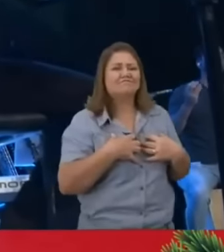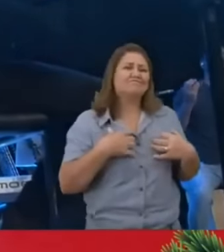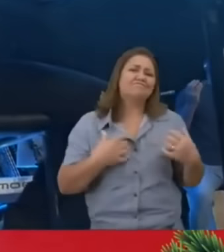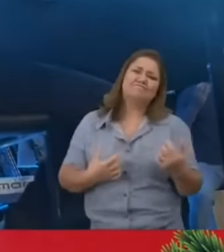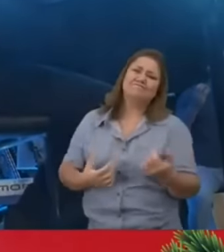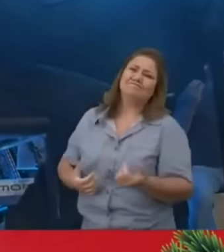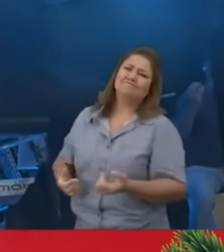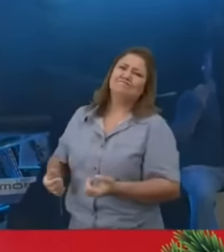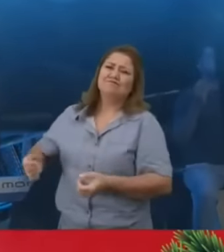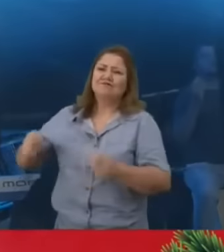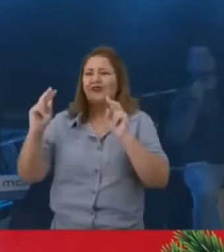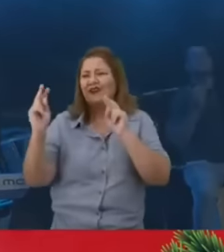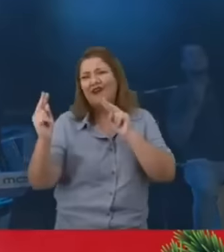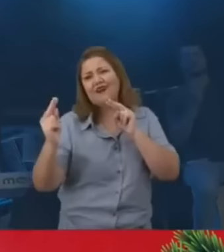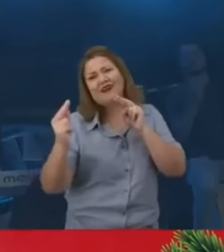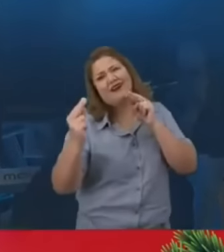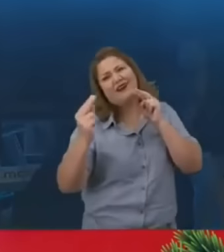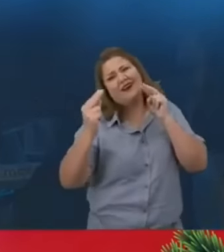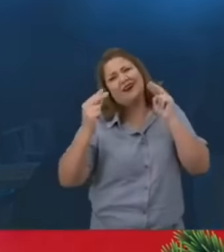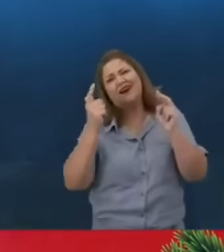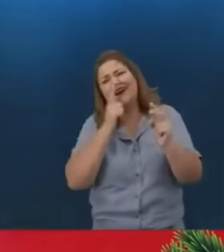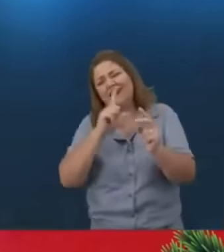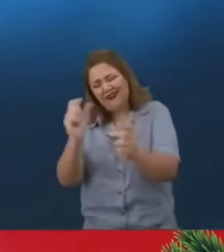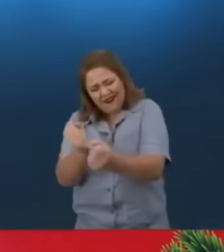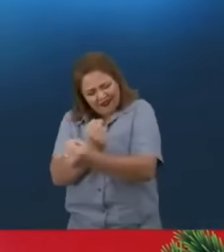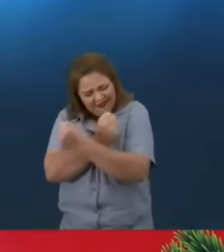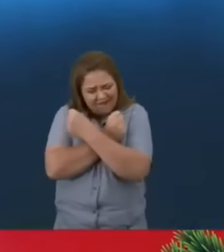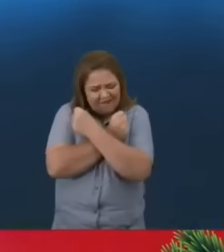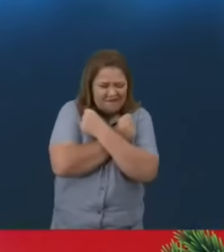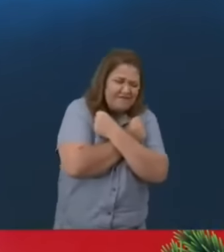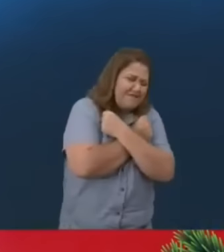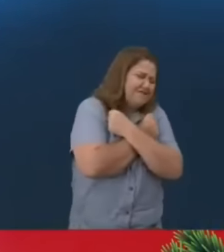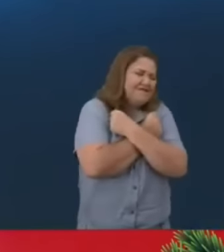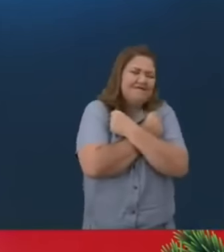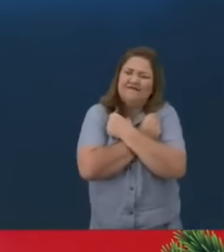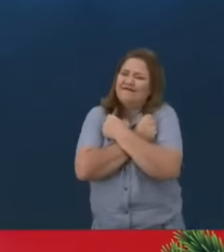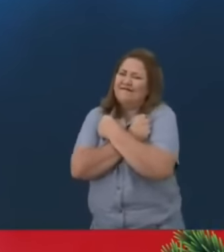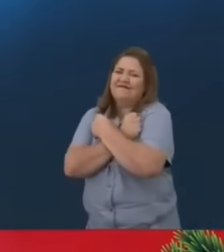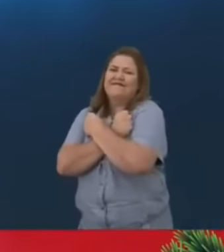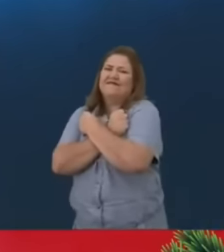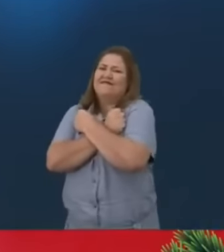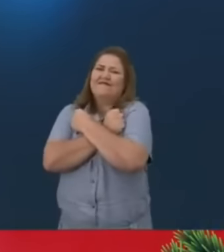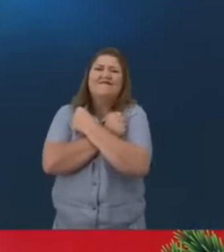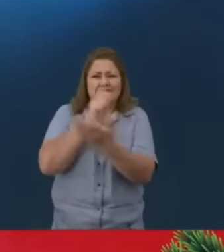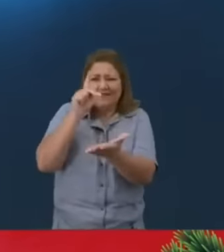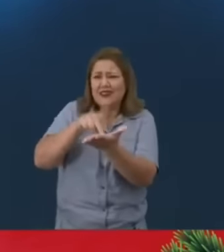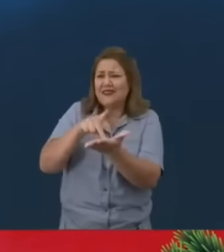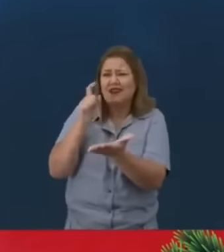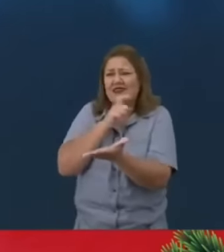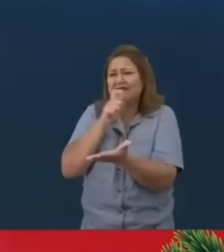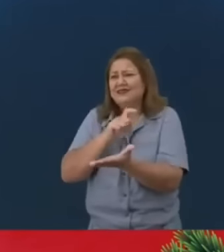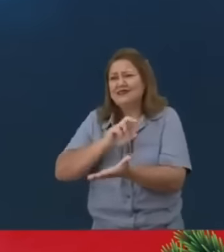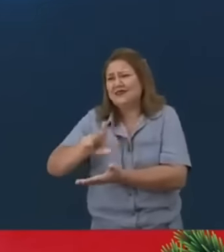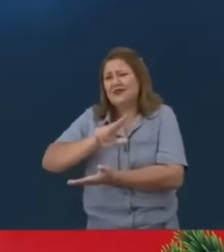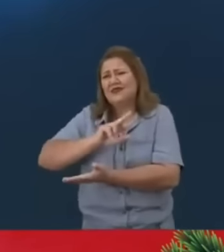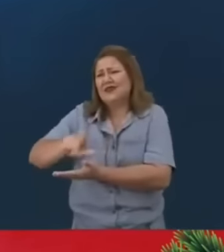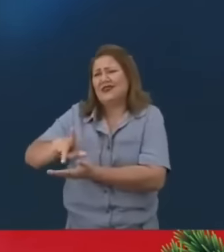de olhar em seus olhos, ganhar seus abraços. É verdade, eu não minto.